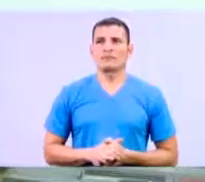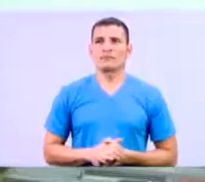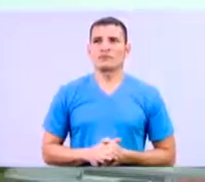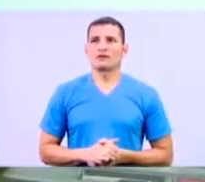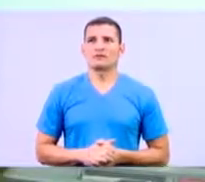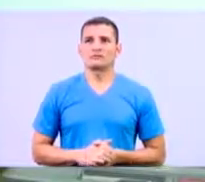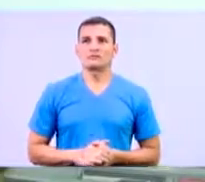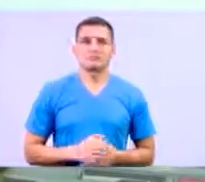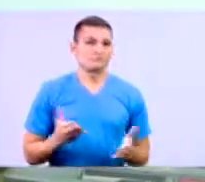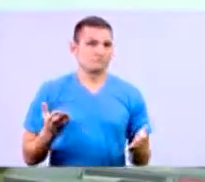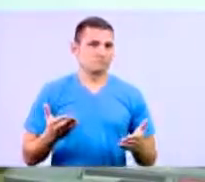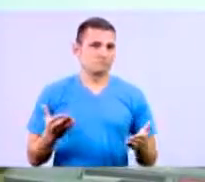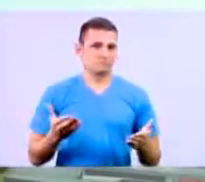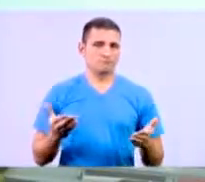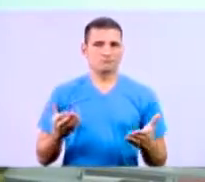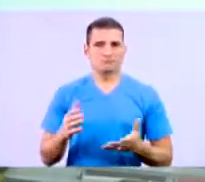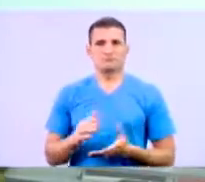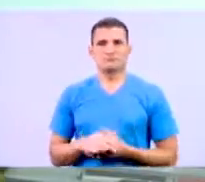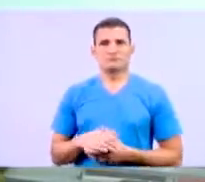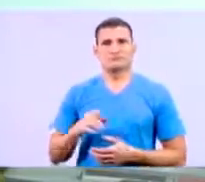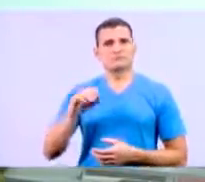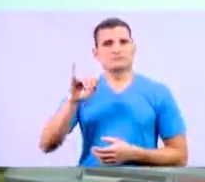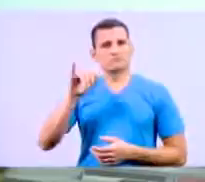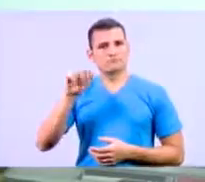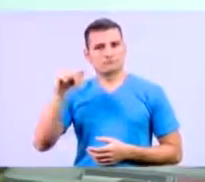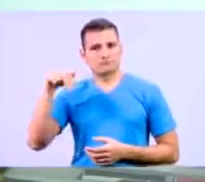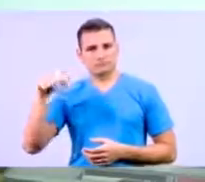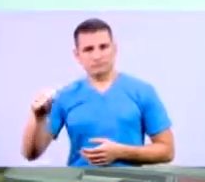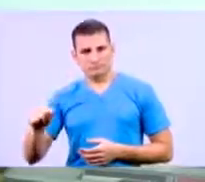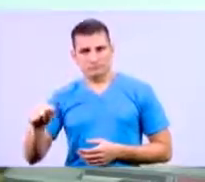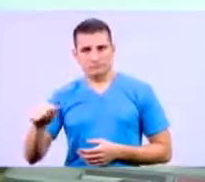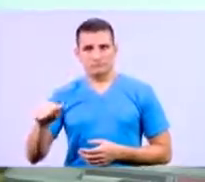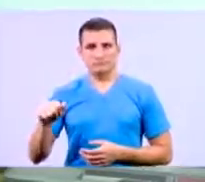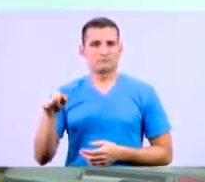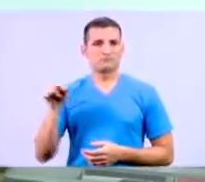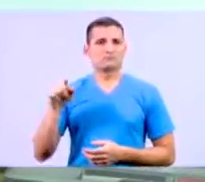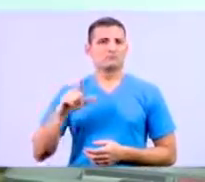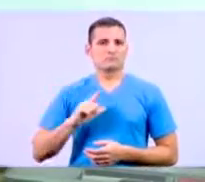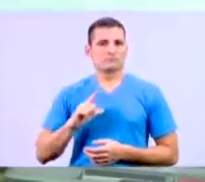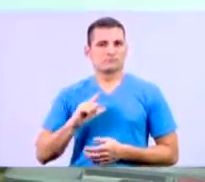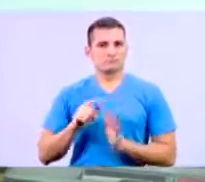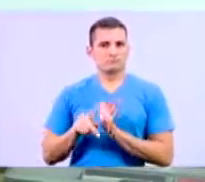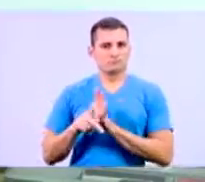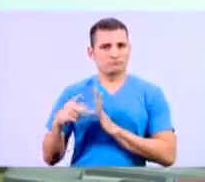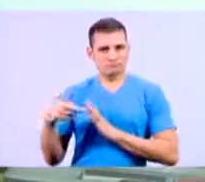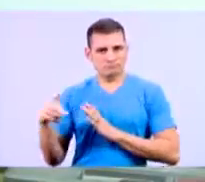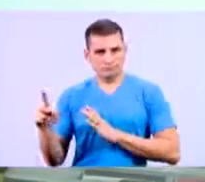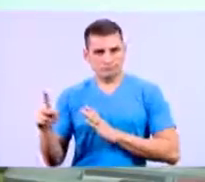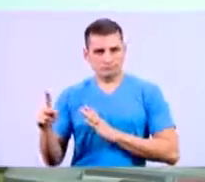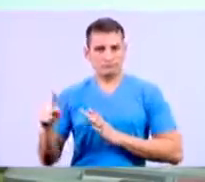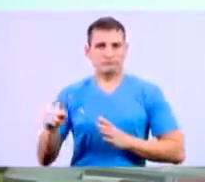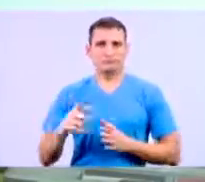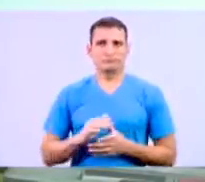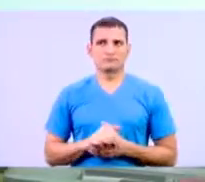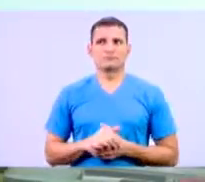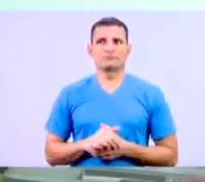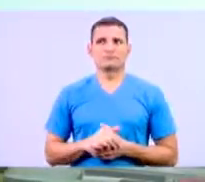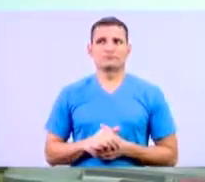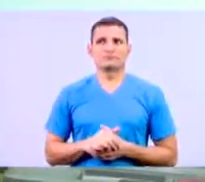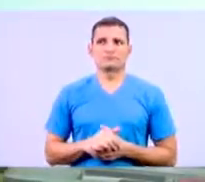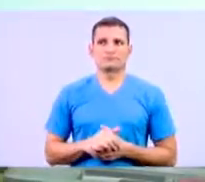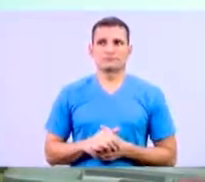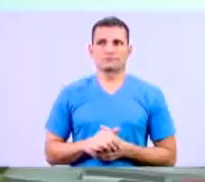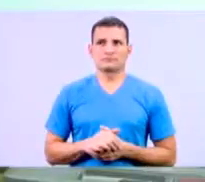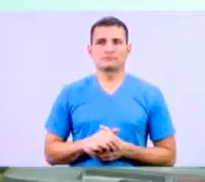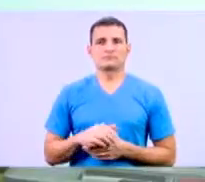ficando um negócio meio grande. A gente falou que tinha a IANA, que tinha aí uma estrutura. Aí depois eu falei que foi